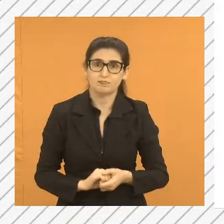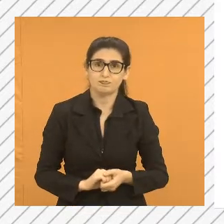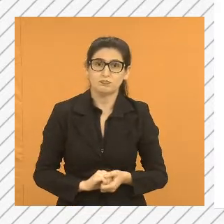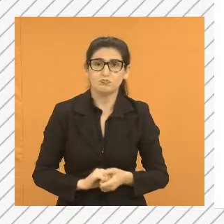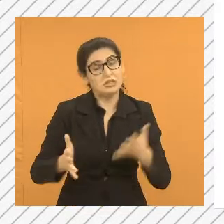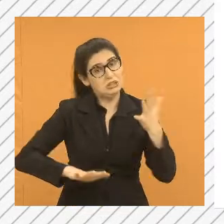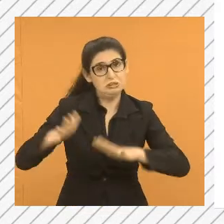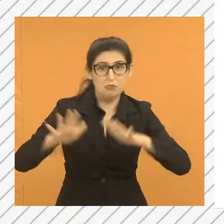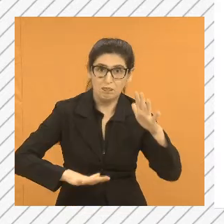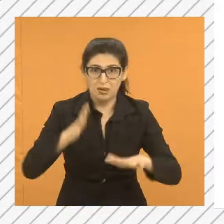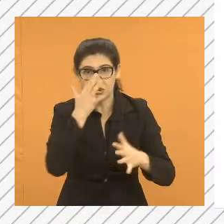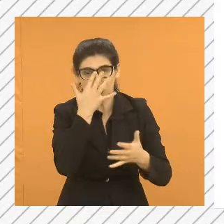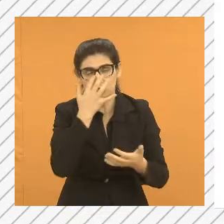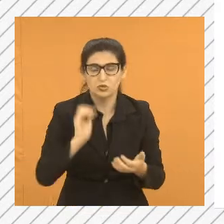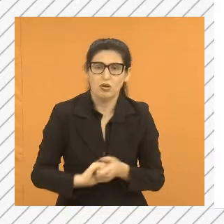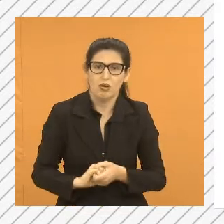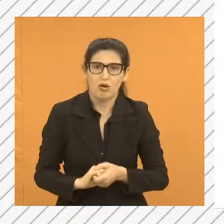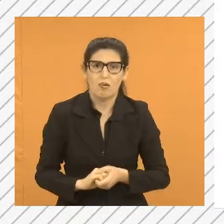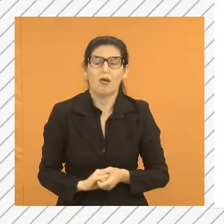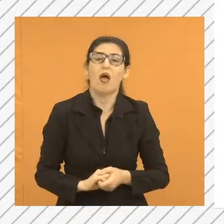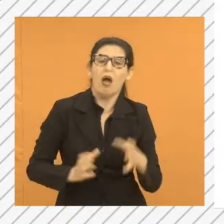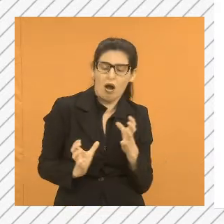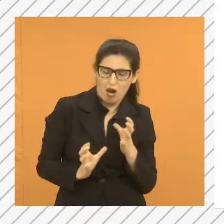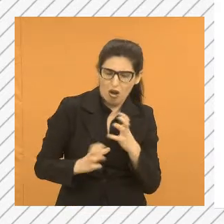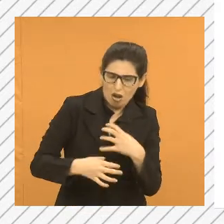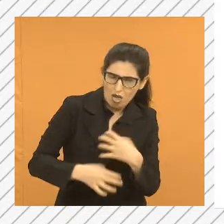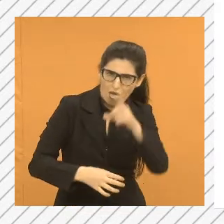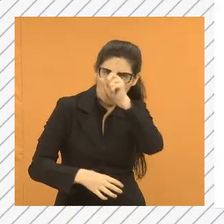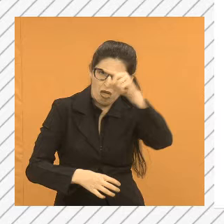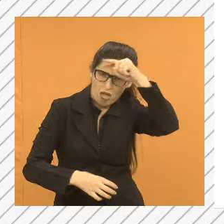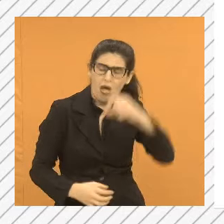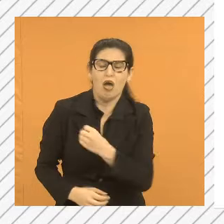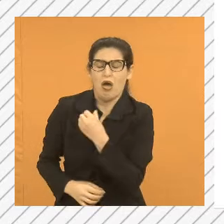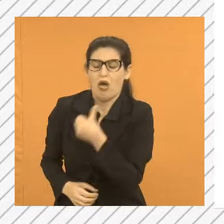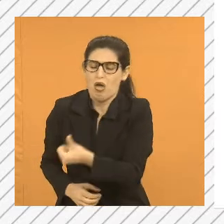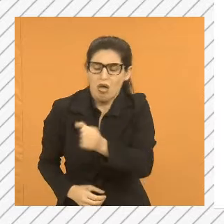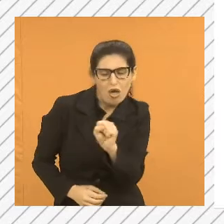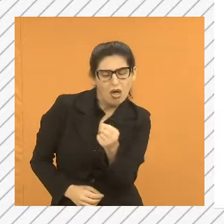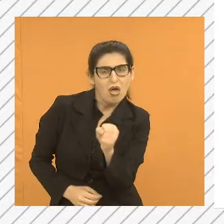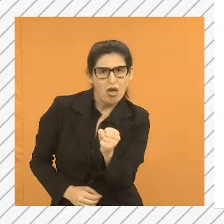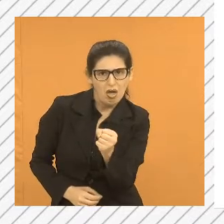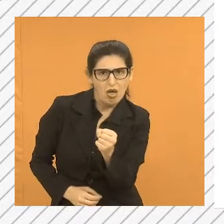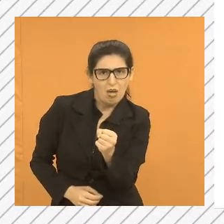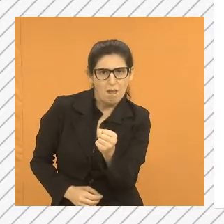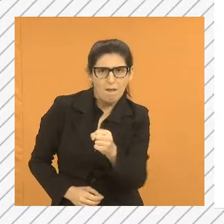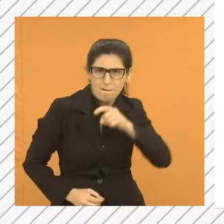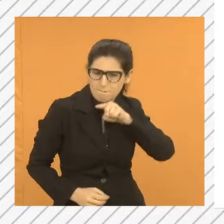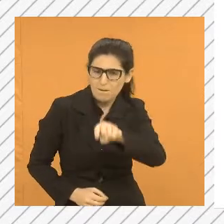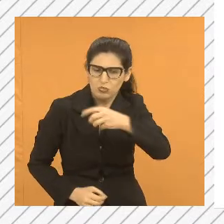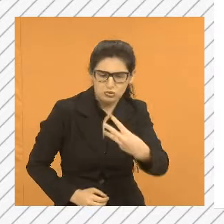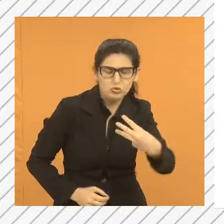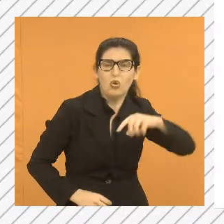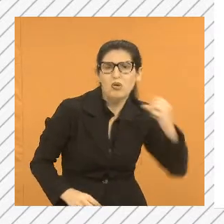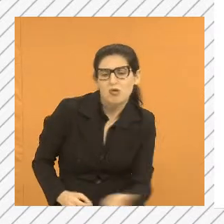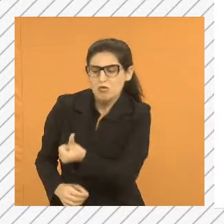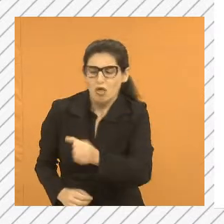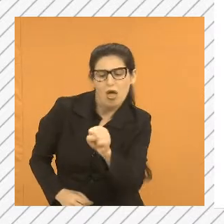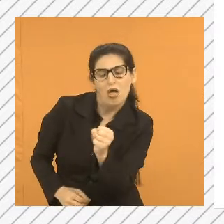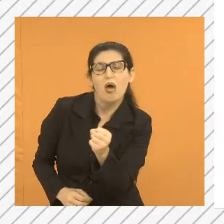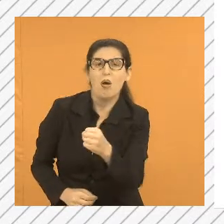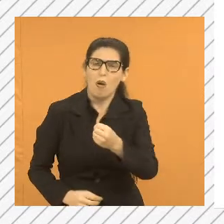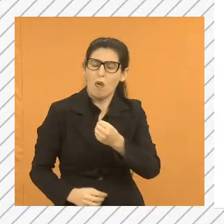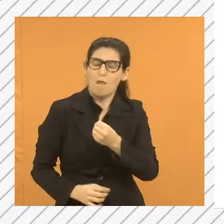caso. Temos o número de atendimentos clínicos subindo de 68,3% para